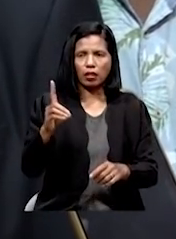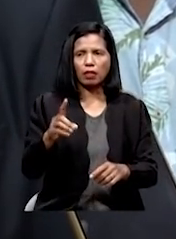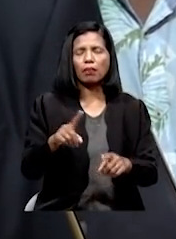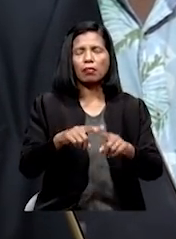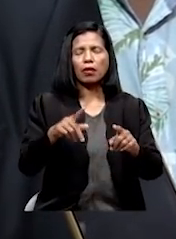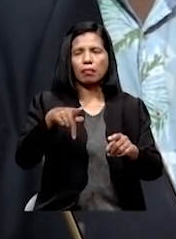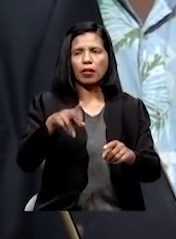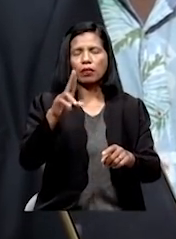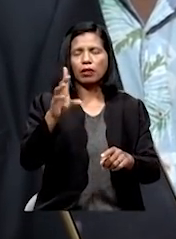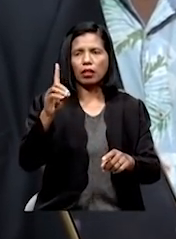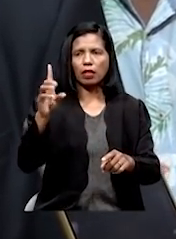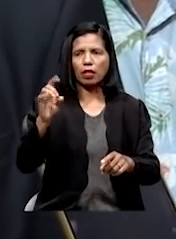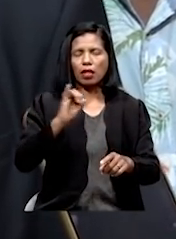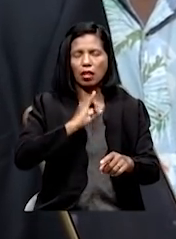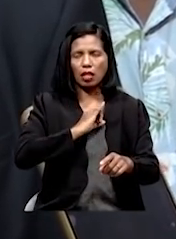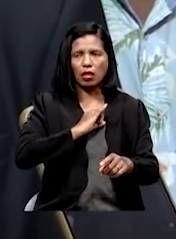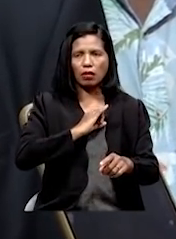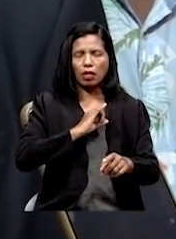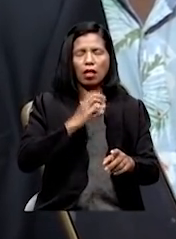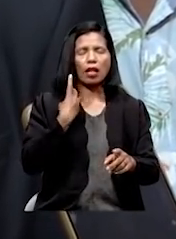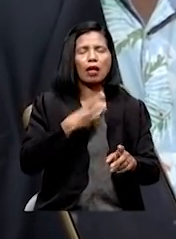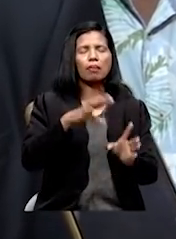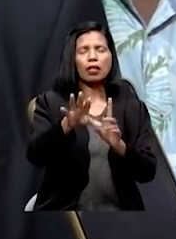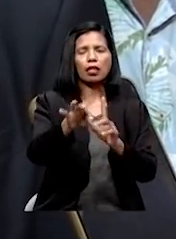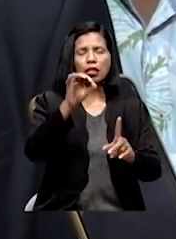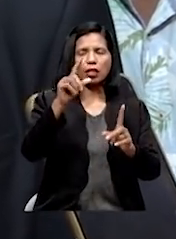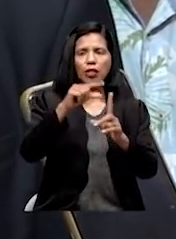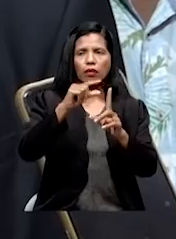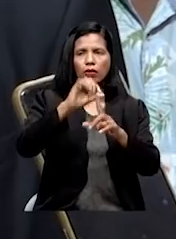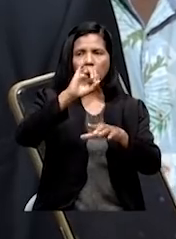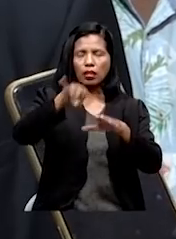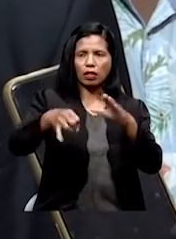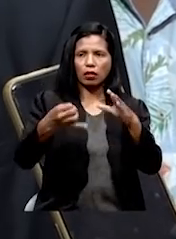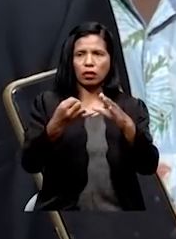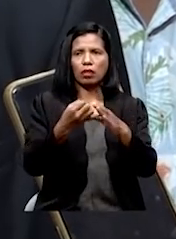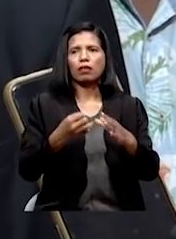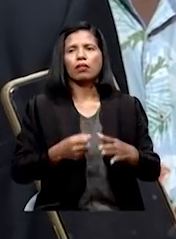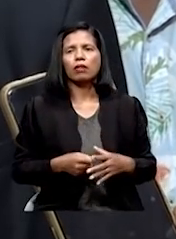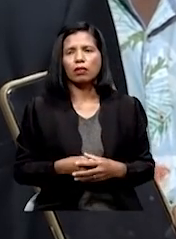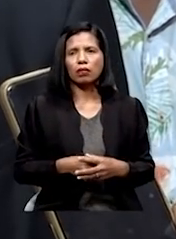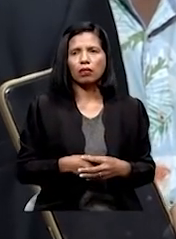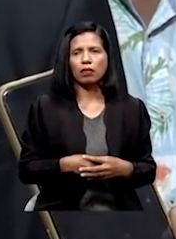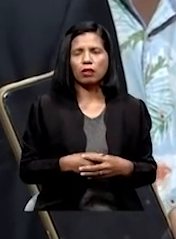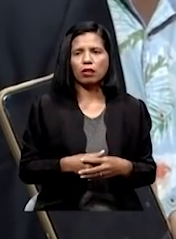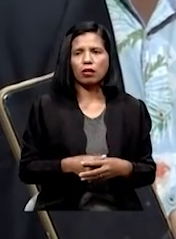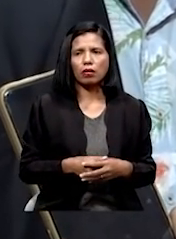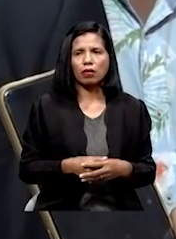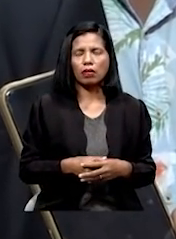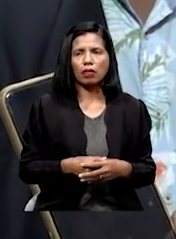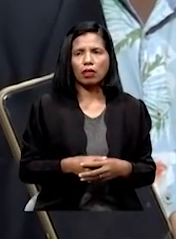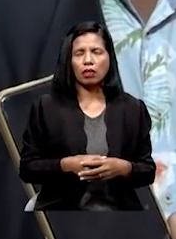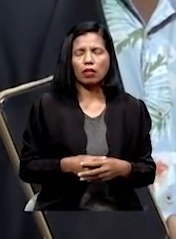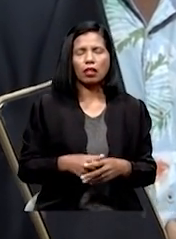hau ami hili lia fuang inclusão. Significa iha mo iha candidatura ida